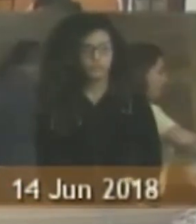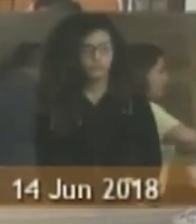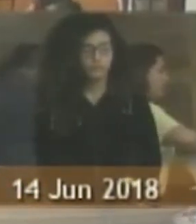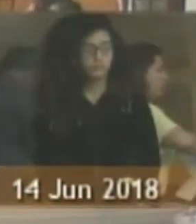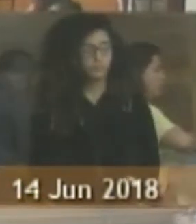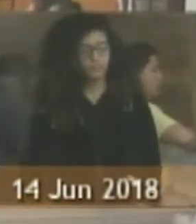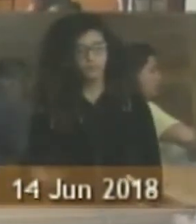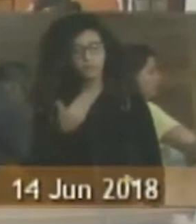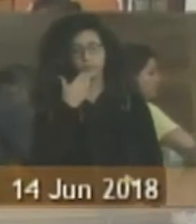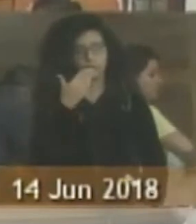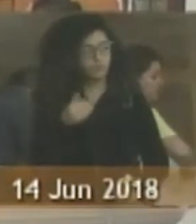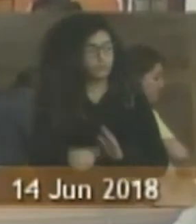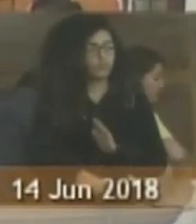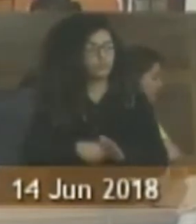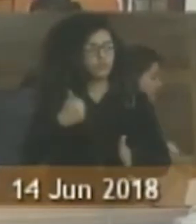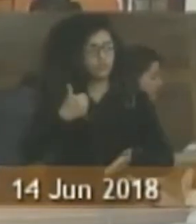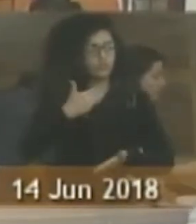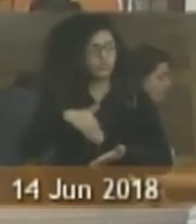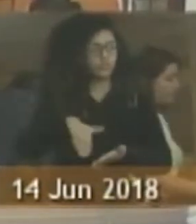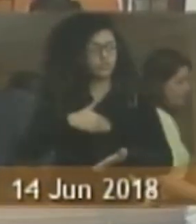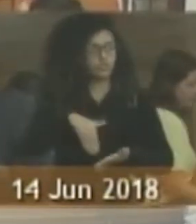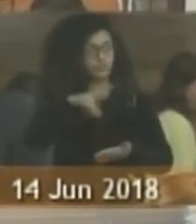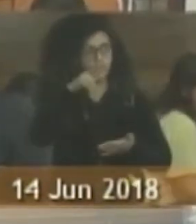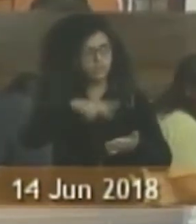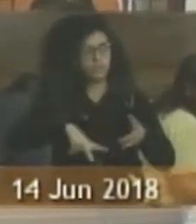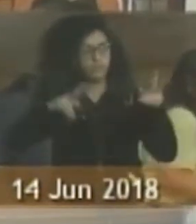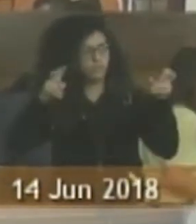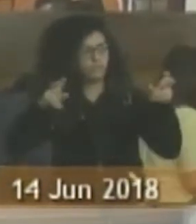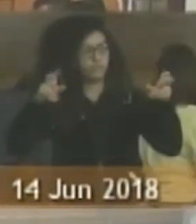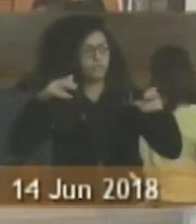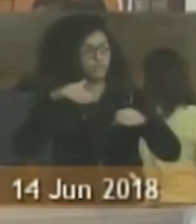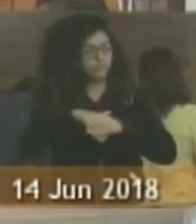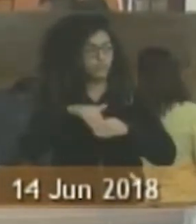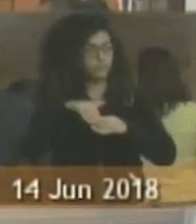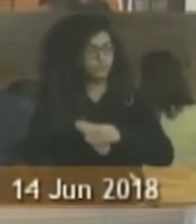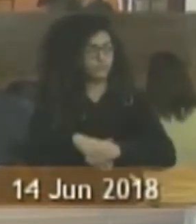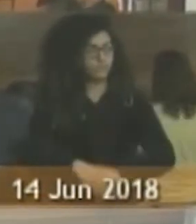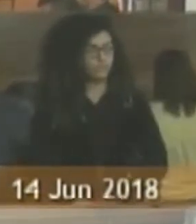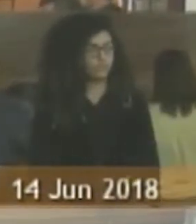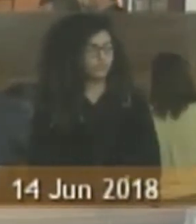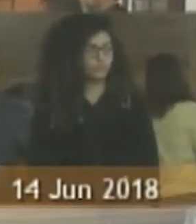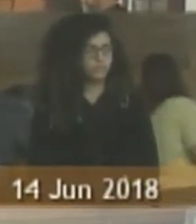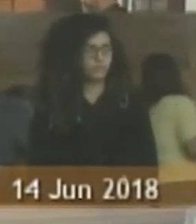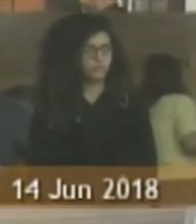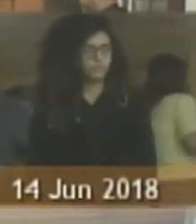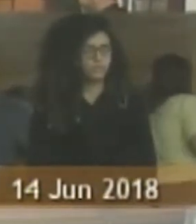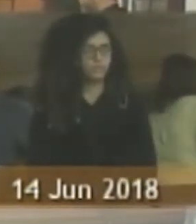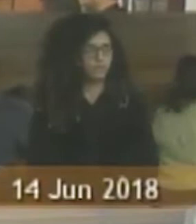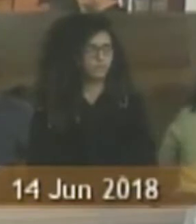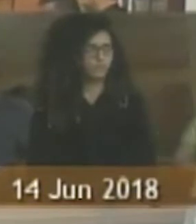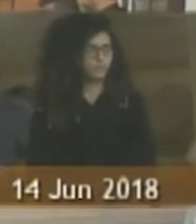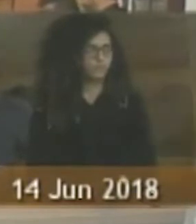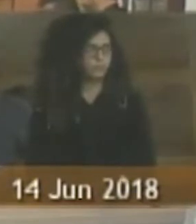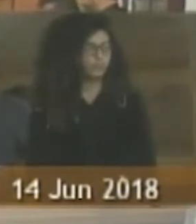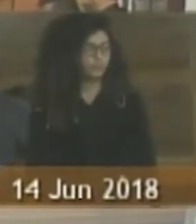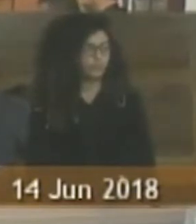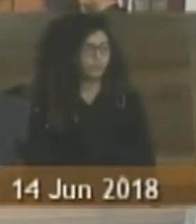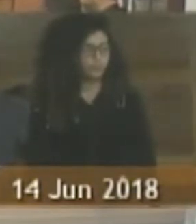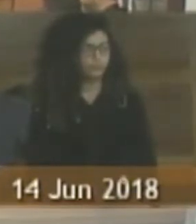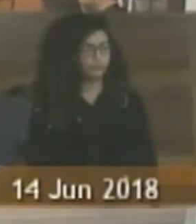Solicita a primeira secretária DOC que proceda à leitura das matérias constantes na ordem do dia serem colocadas em discussão e